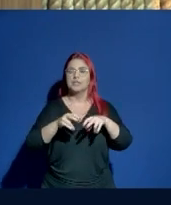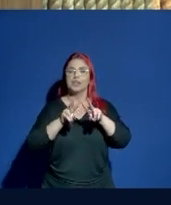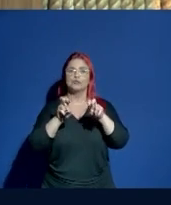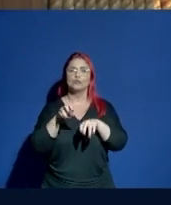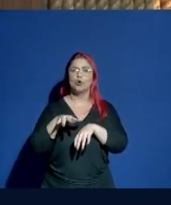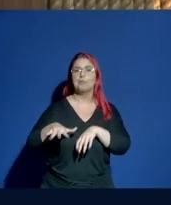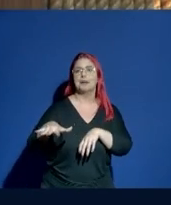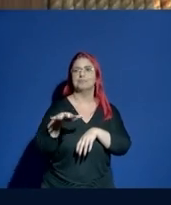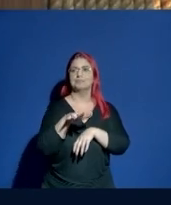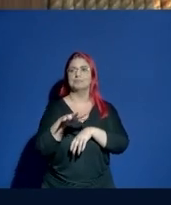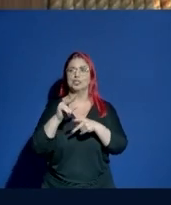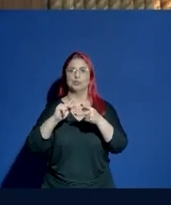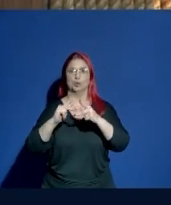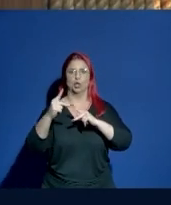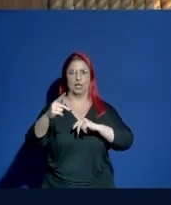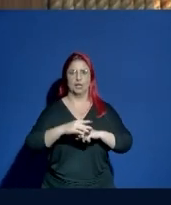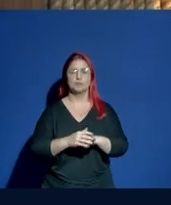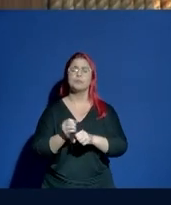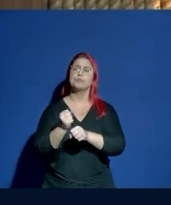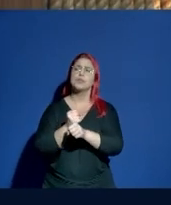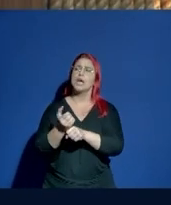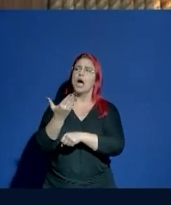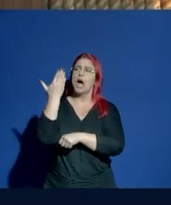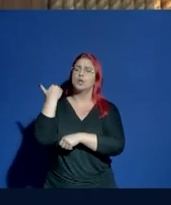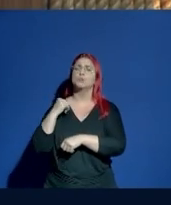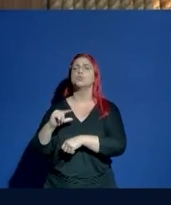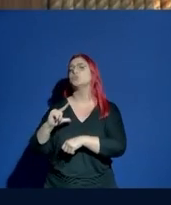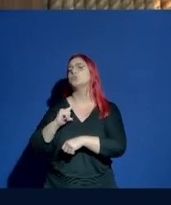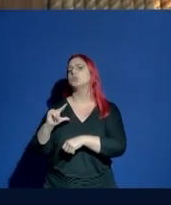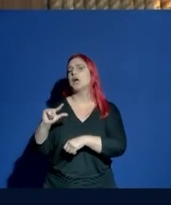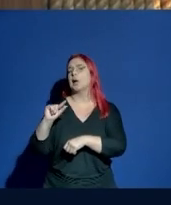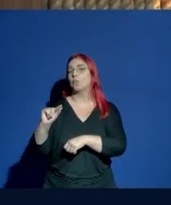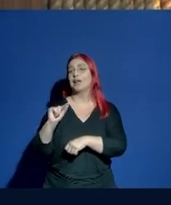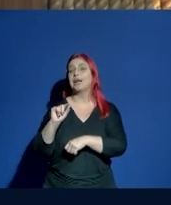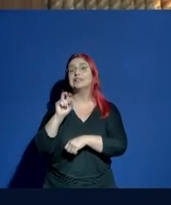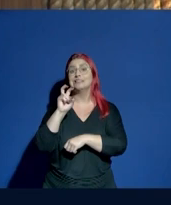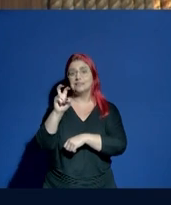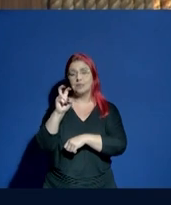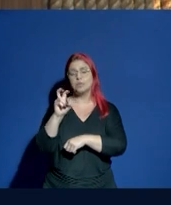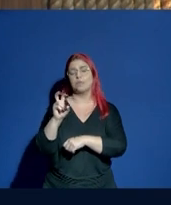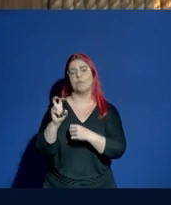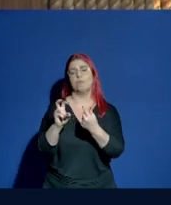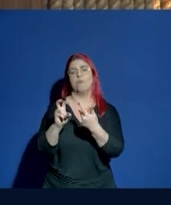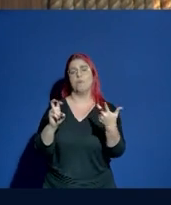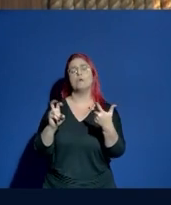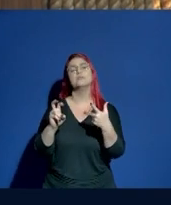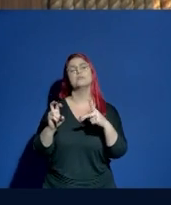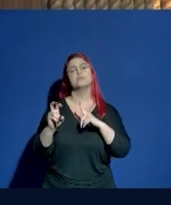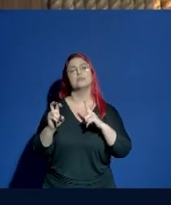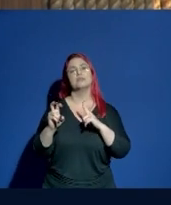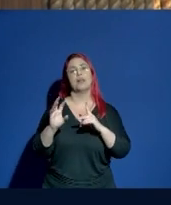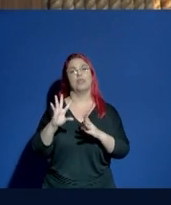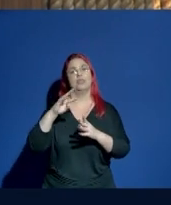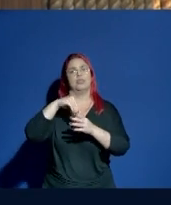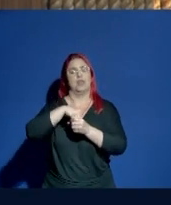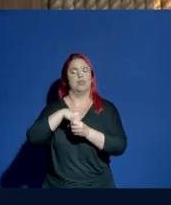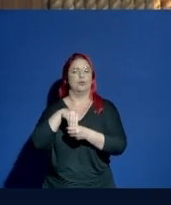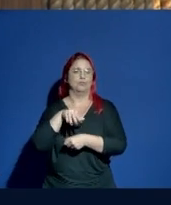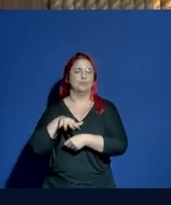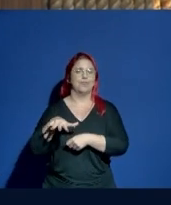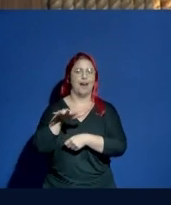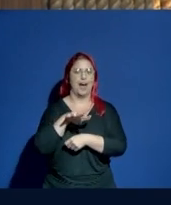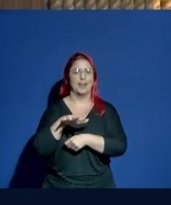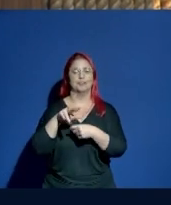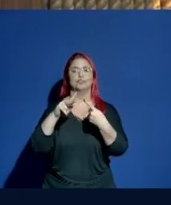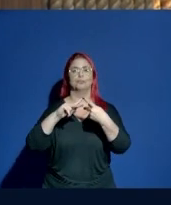Né? Nos últimos anos, a gente tem cinco grandes elementos que estão presentes aí na indústria. Né? Primeiro,